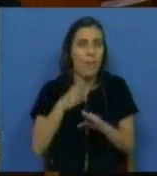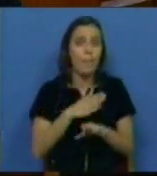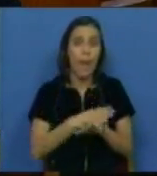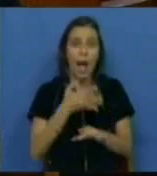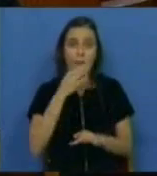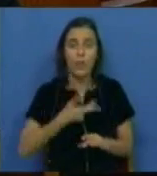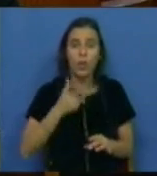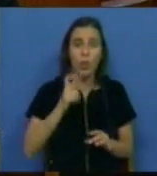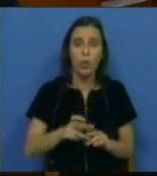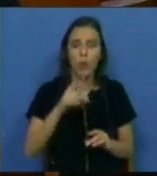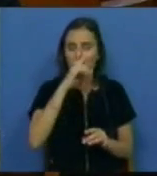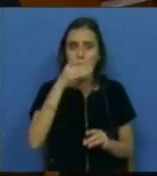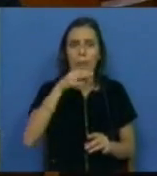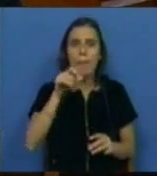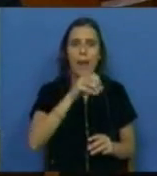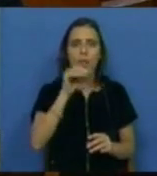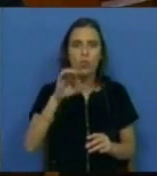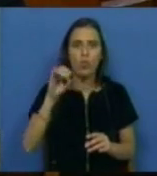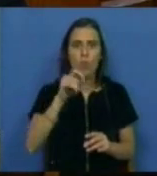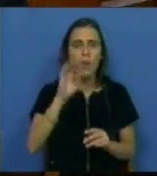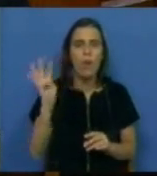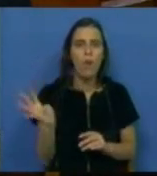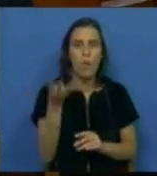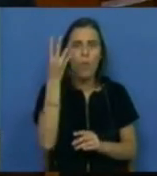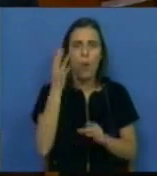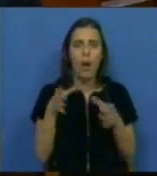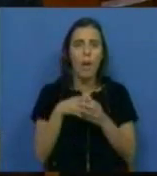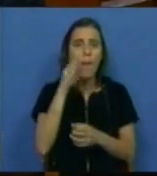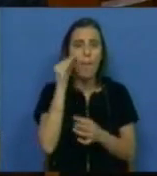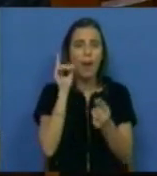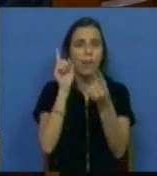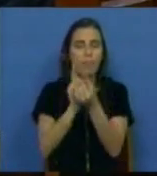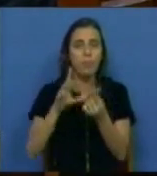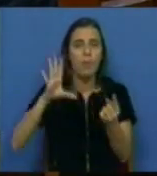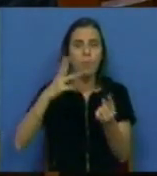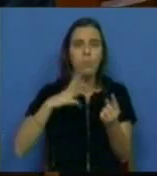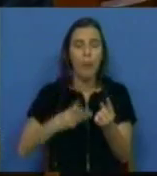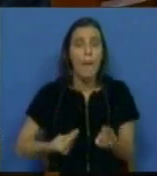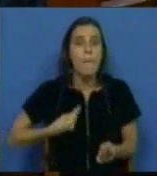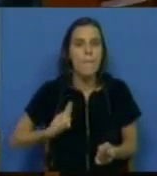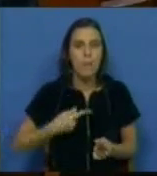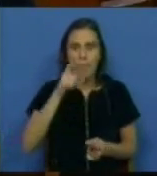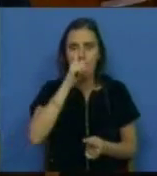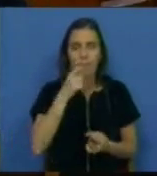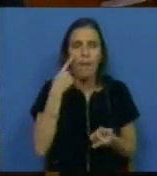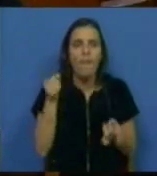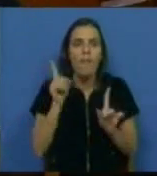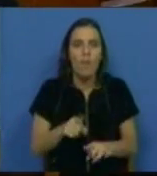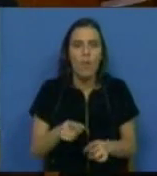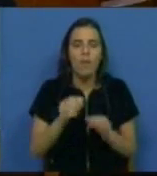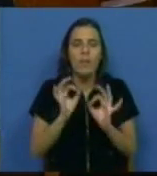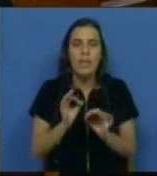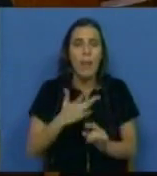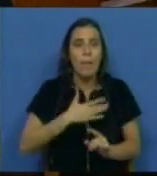menos desde que o Dr. Passos Coelho recebeu os 4 principais banqueiros do país, preocupados em recordar-lhe com